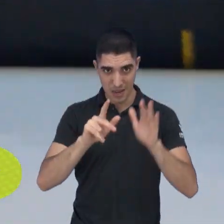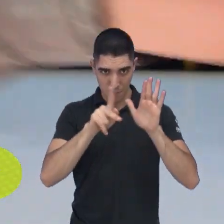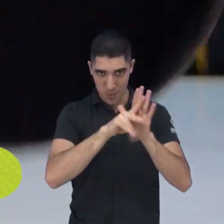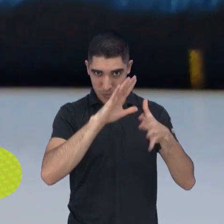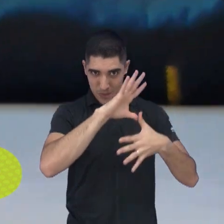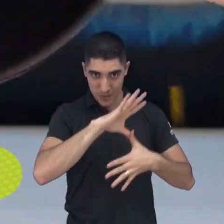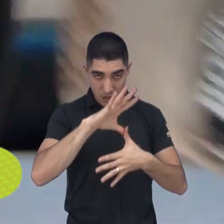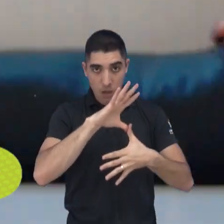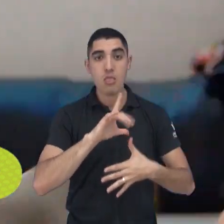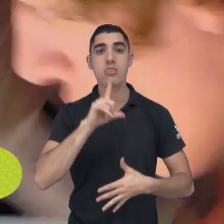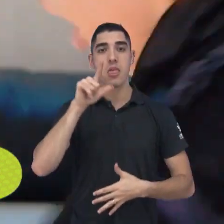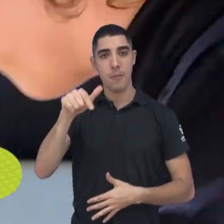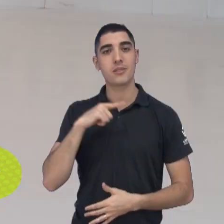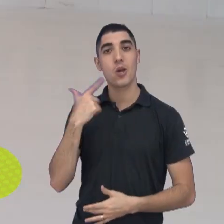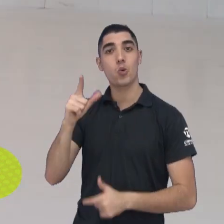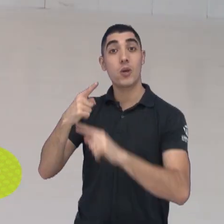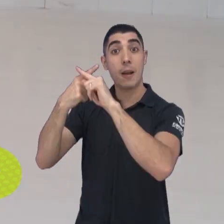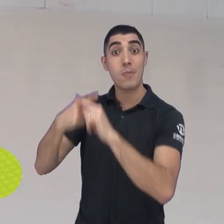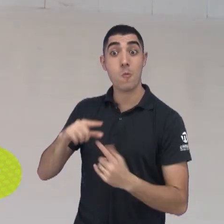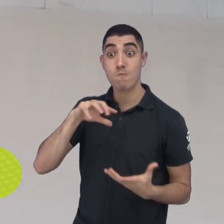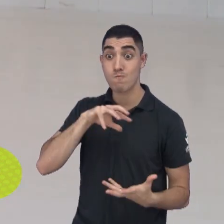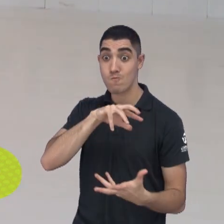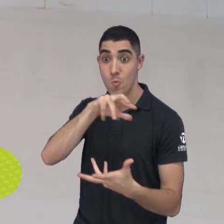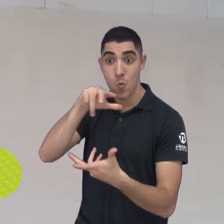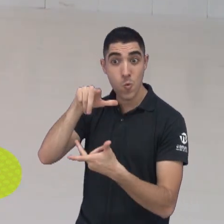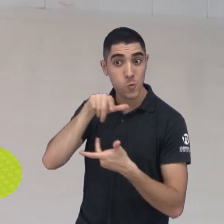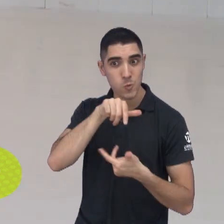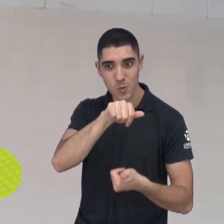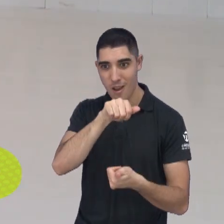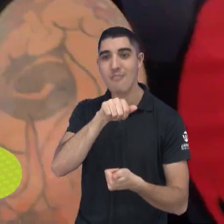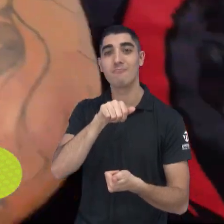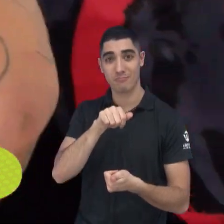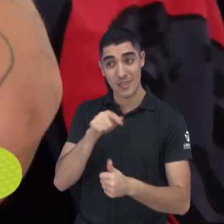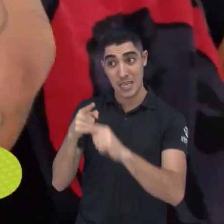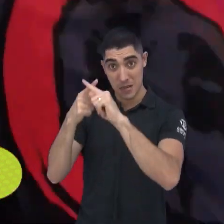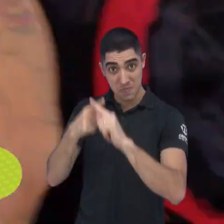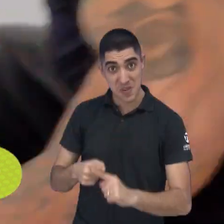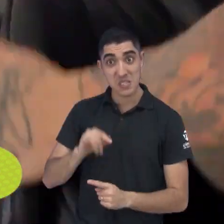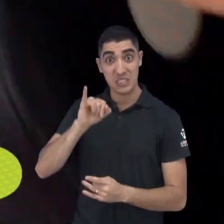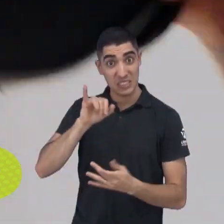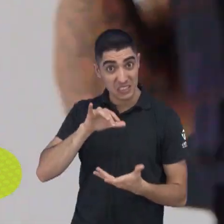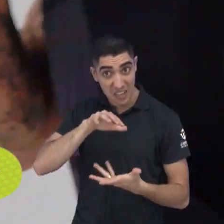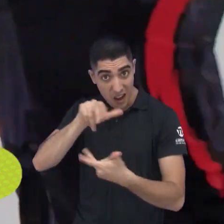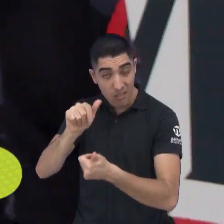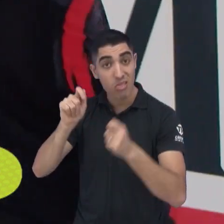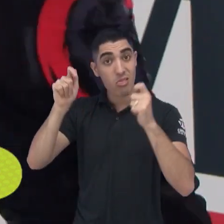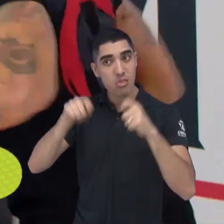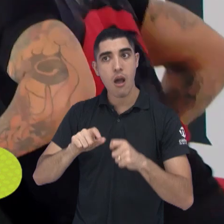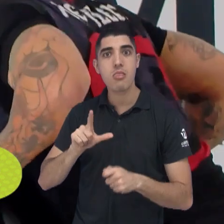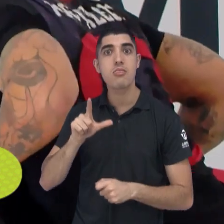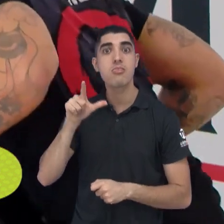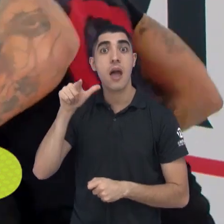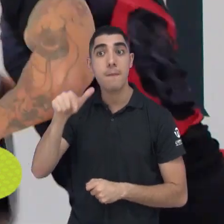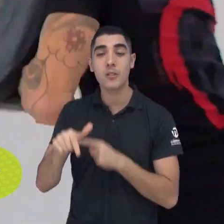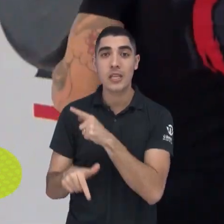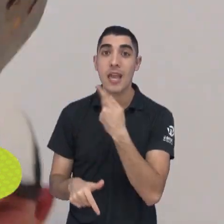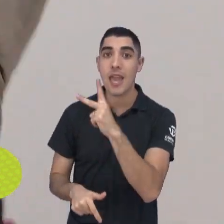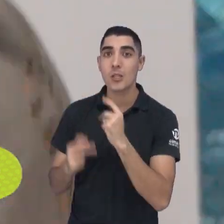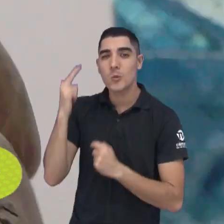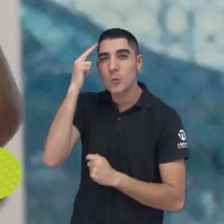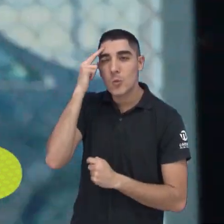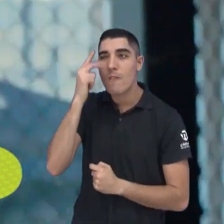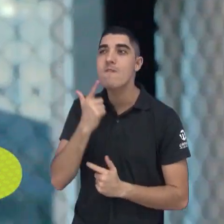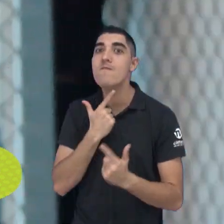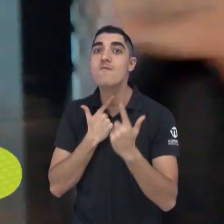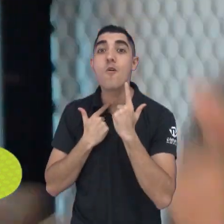de MMA pela frente, competições internacionais que podem abrir caminho para planos ambiciosos,